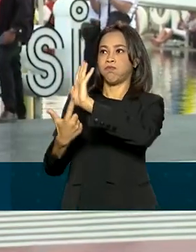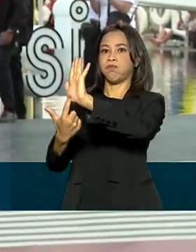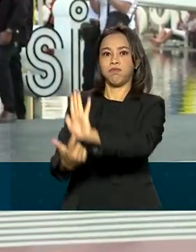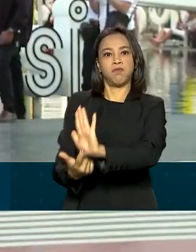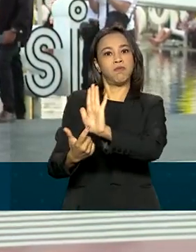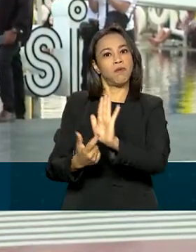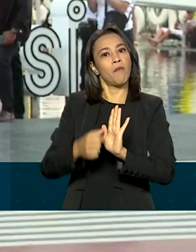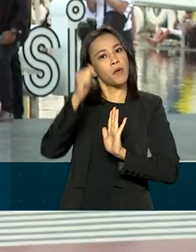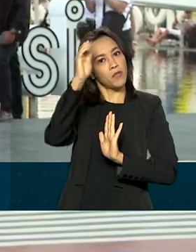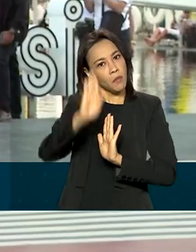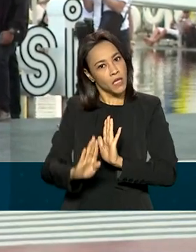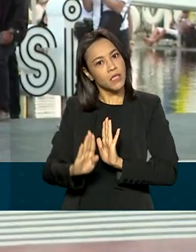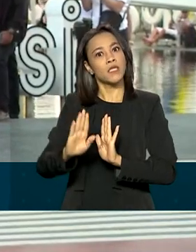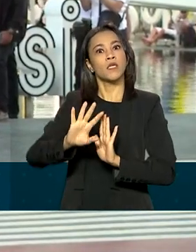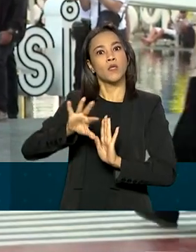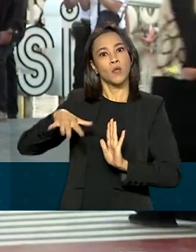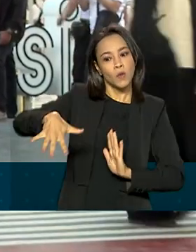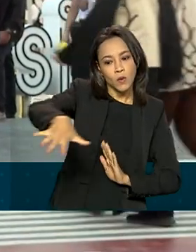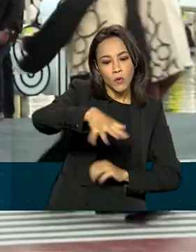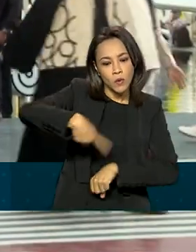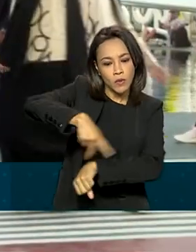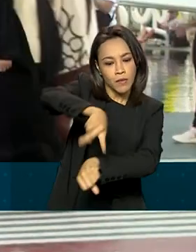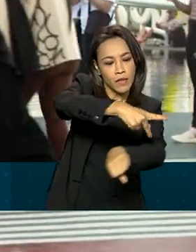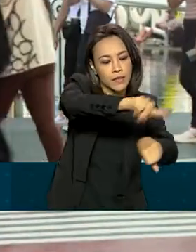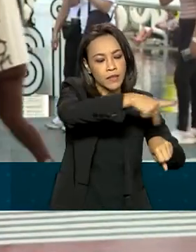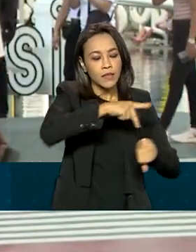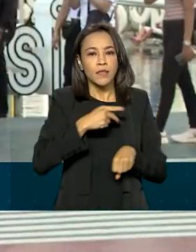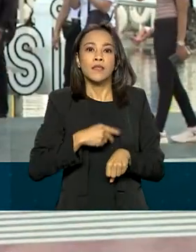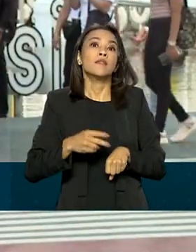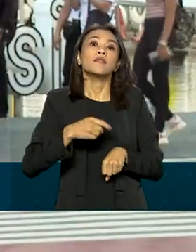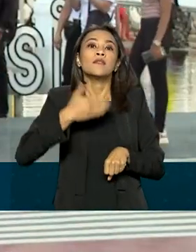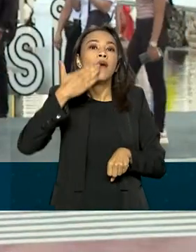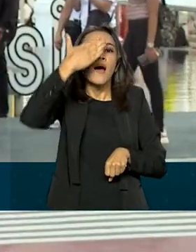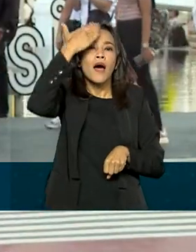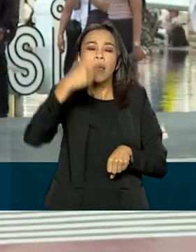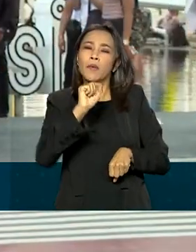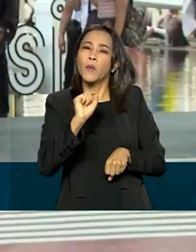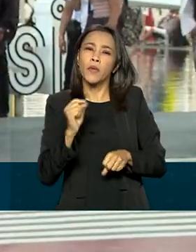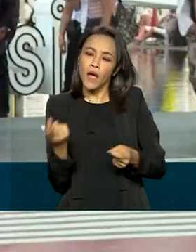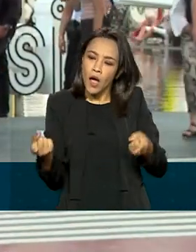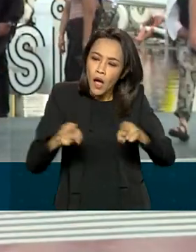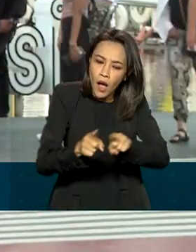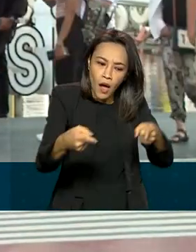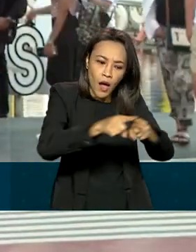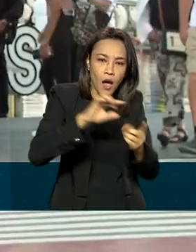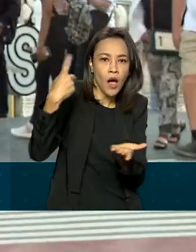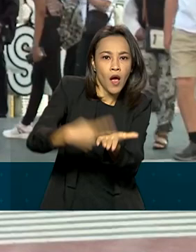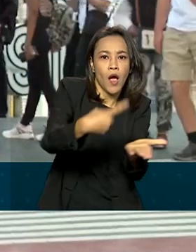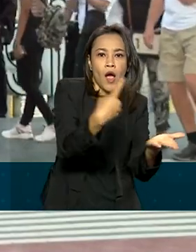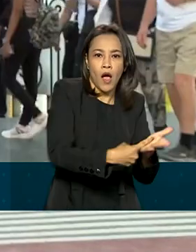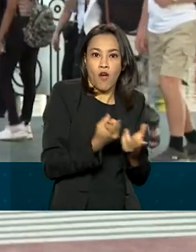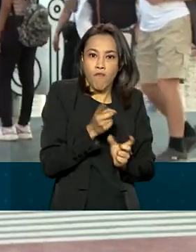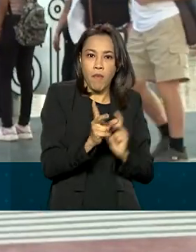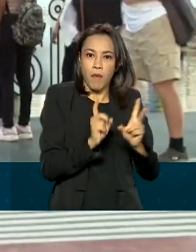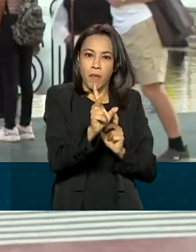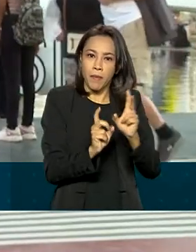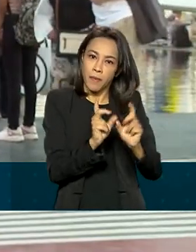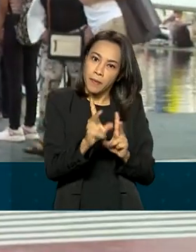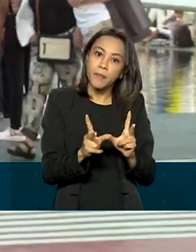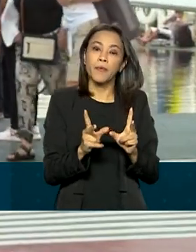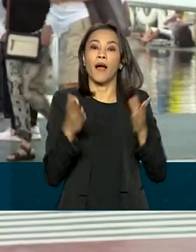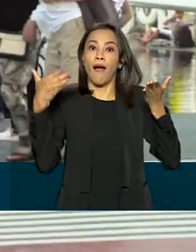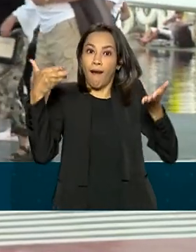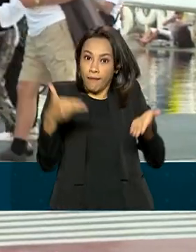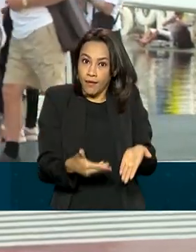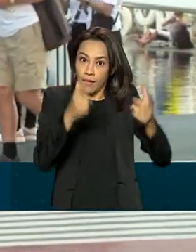os árabes e busca firmar novos acordos comerciais entre os dois países. Estão aqui no Brasil, aqui